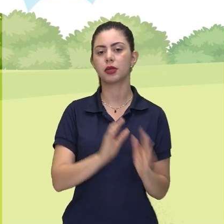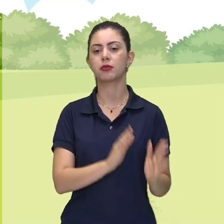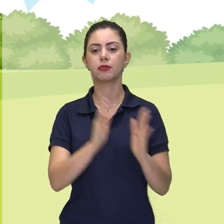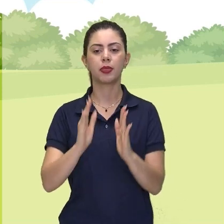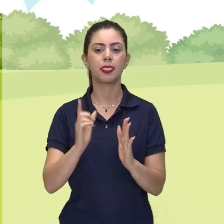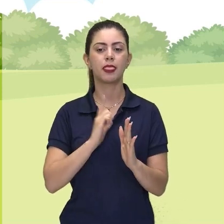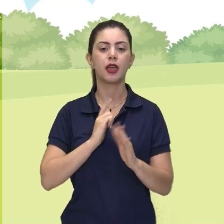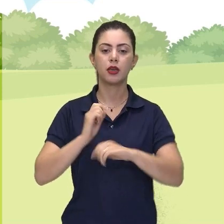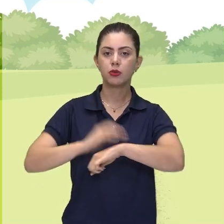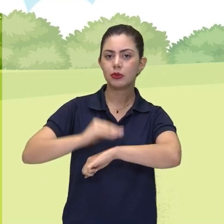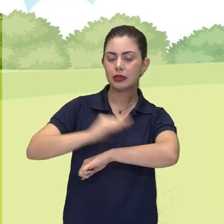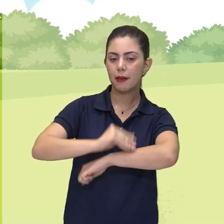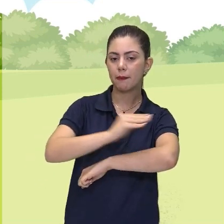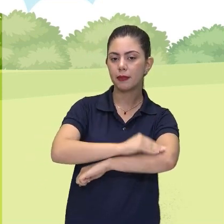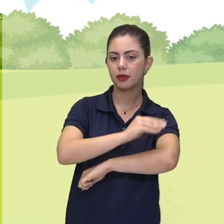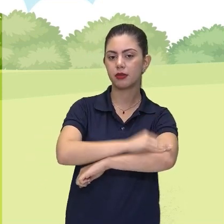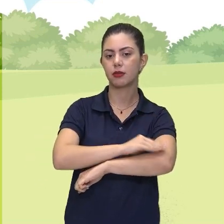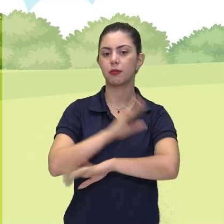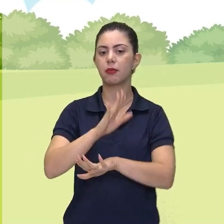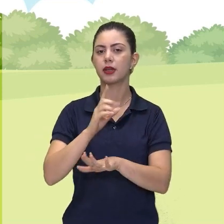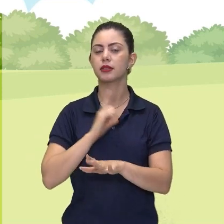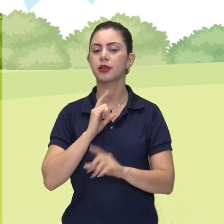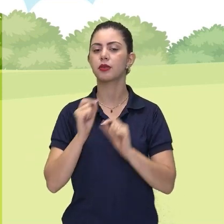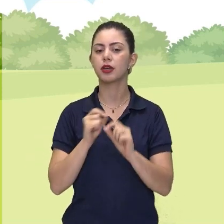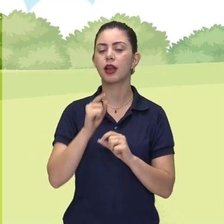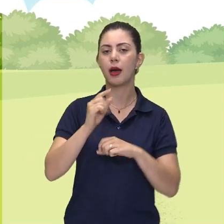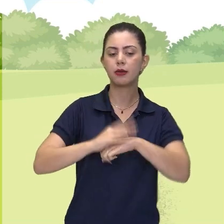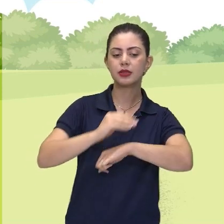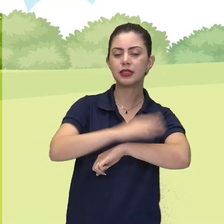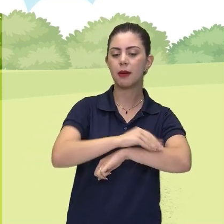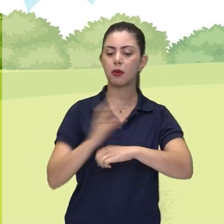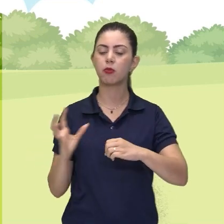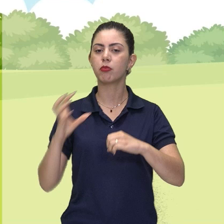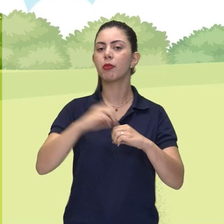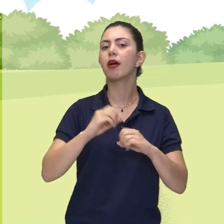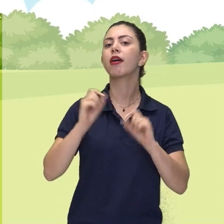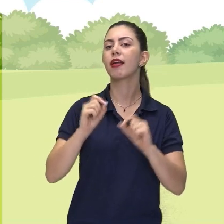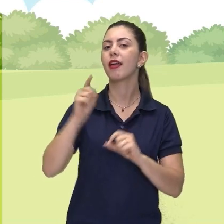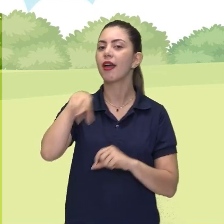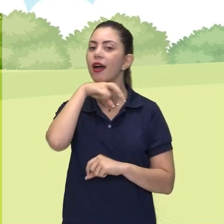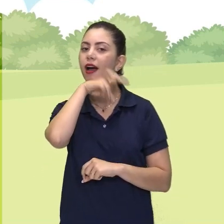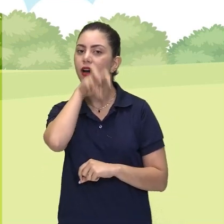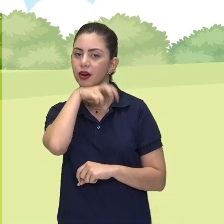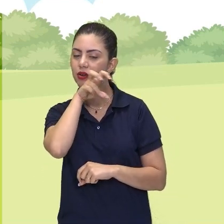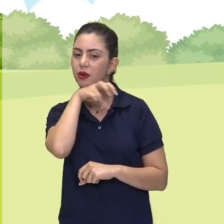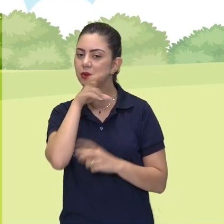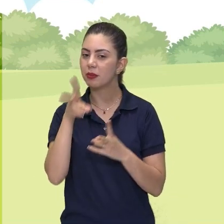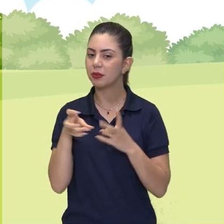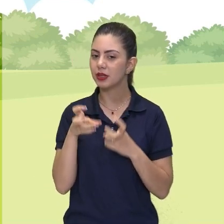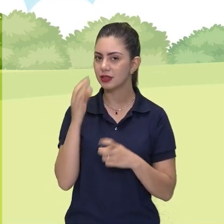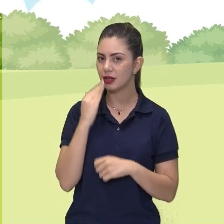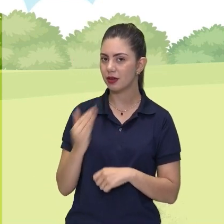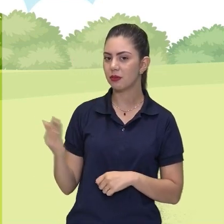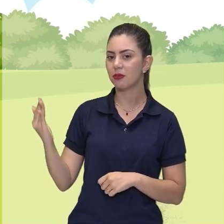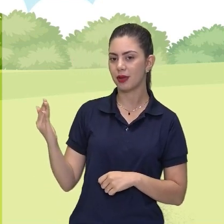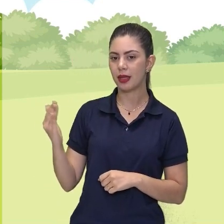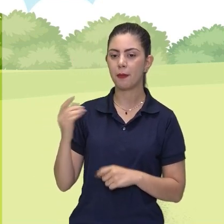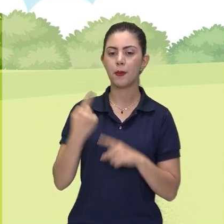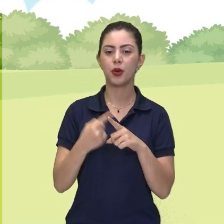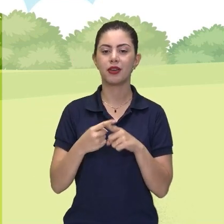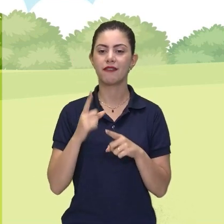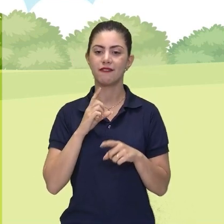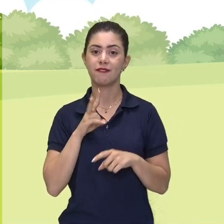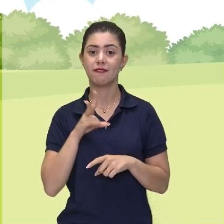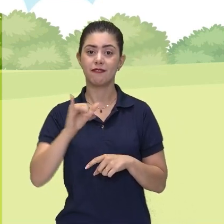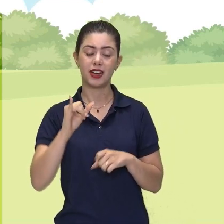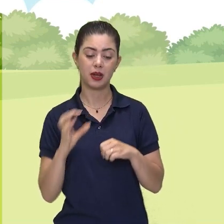da planta. E olha só, quem vai se alimentar desse sapo? A cobra, né? A cobra está ali virada para o sapinho para se